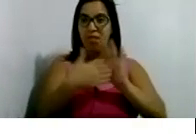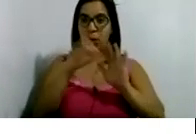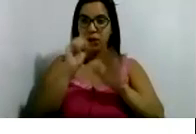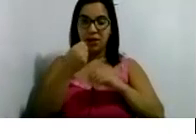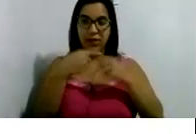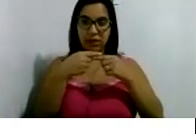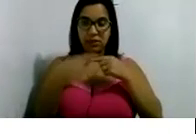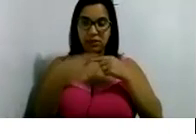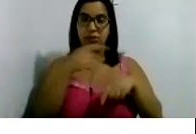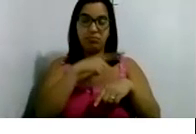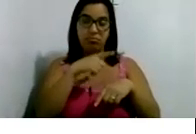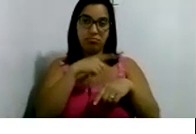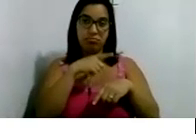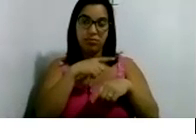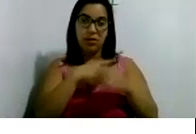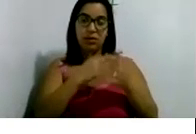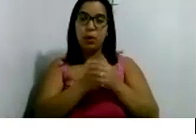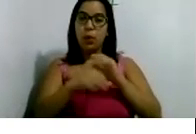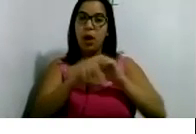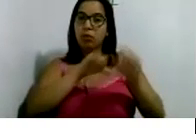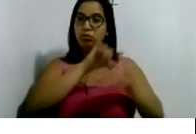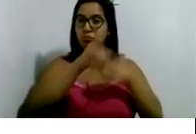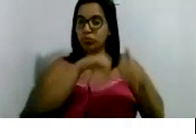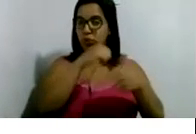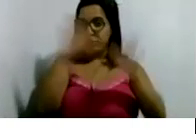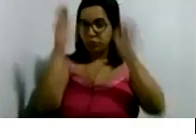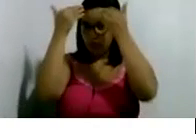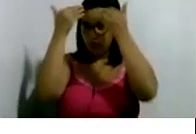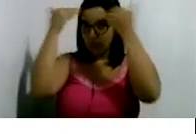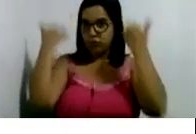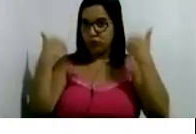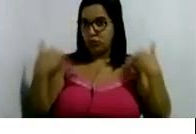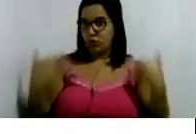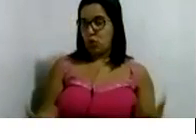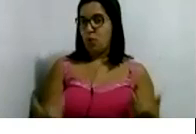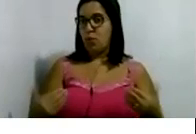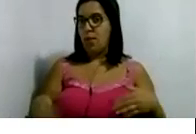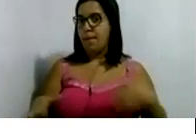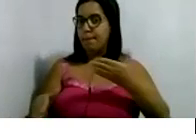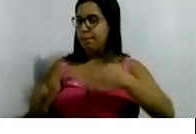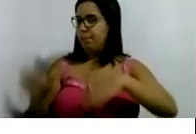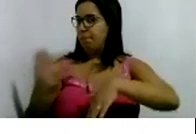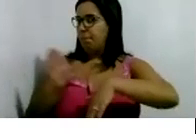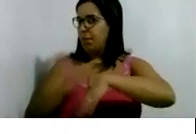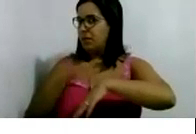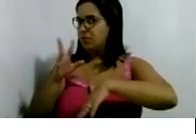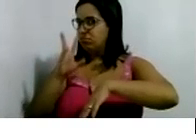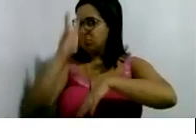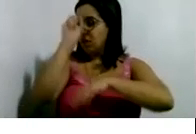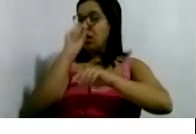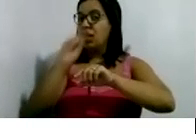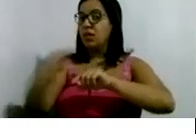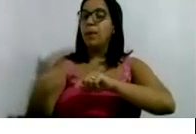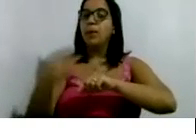tem as alterações morfológicas mais consideráveis. E, a partir da 9ª, a gente já